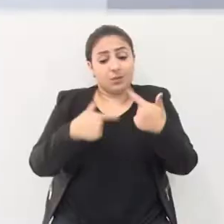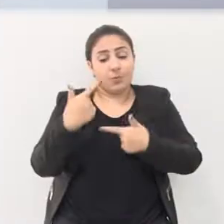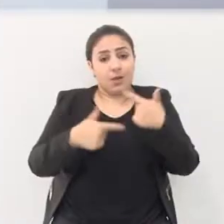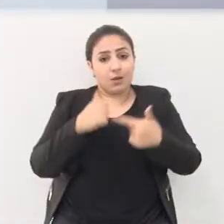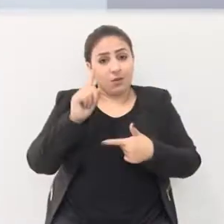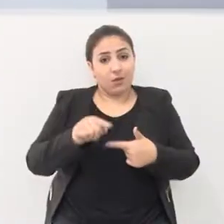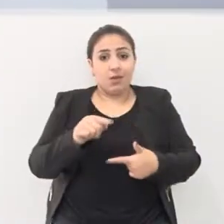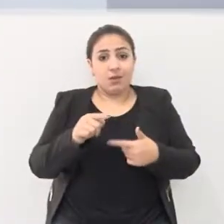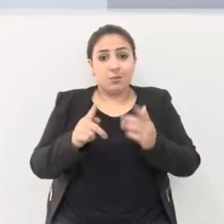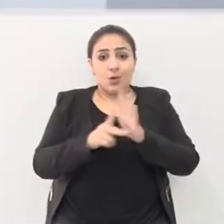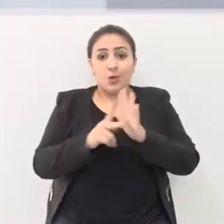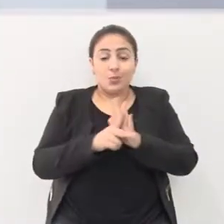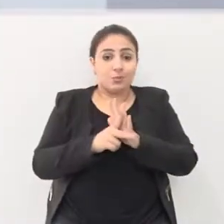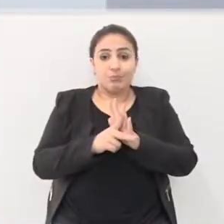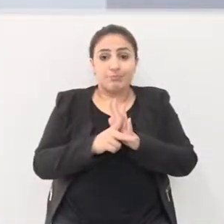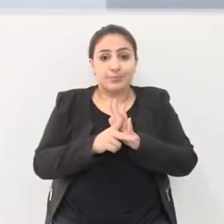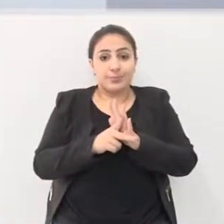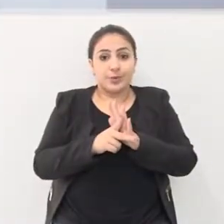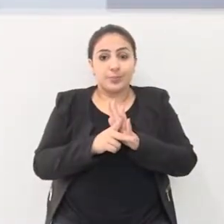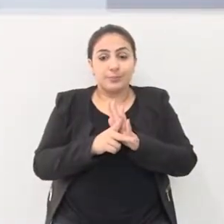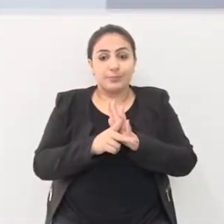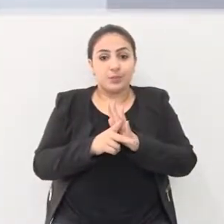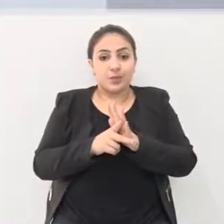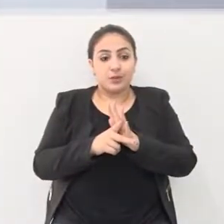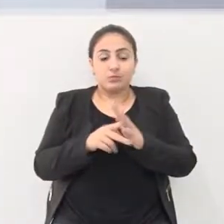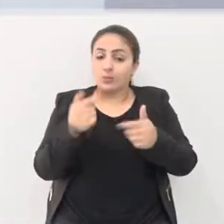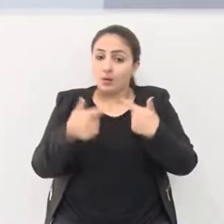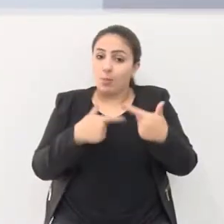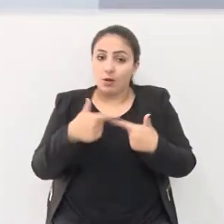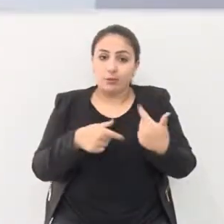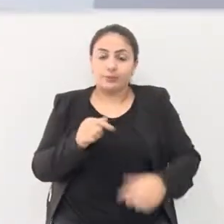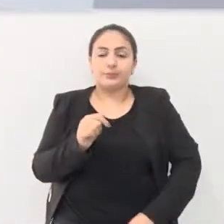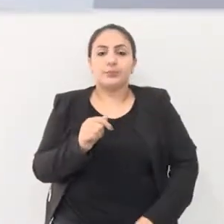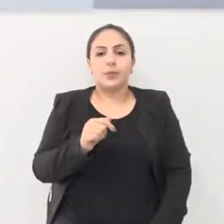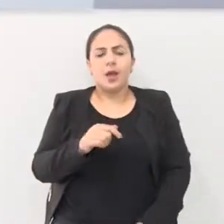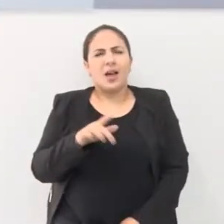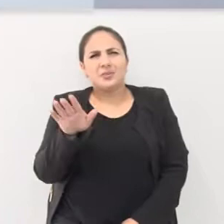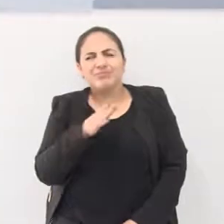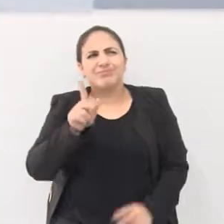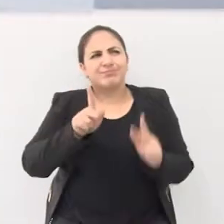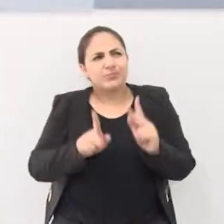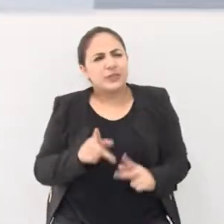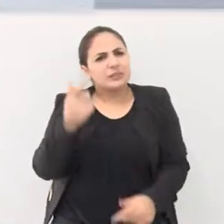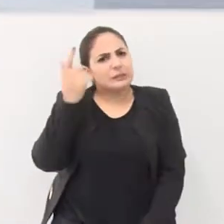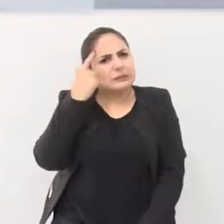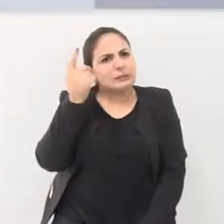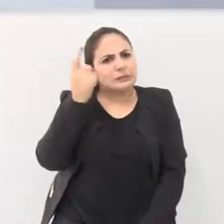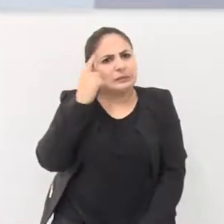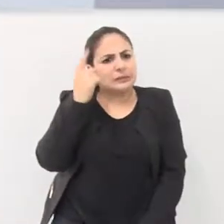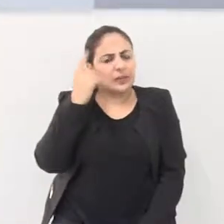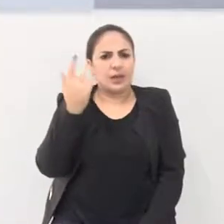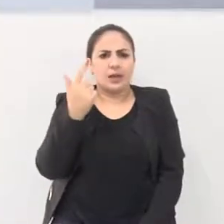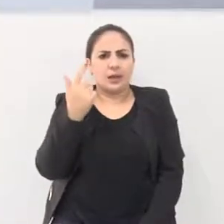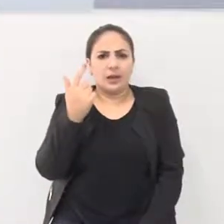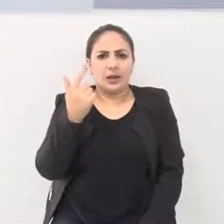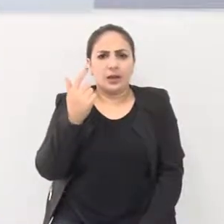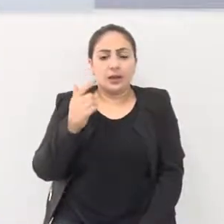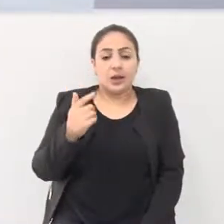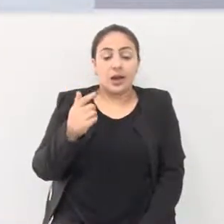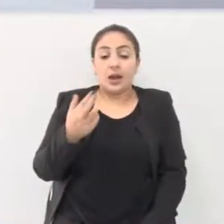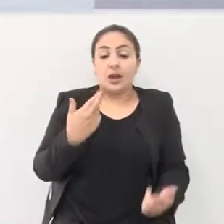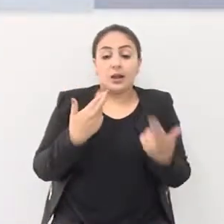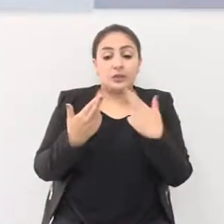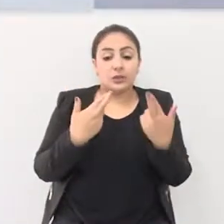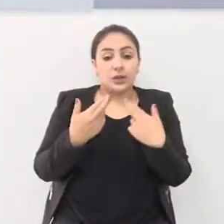desempenhado. Justamente para destacar algumas entidades, algumas pessoas que ainda têm esse pensamento pela qual